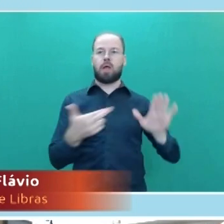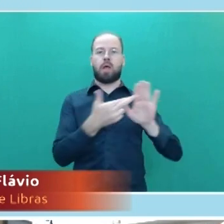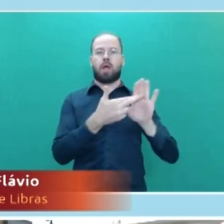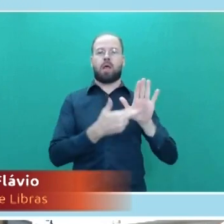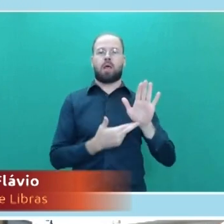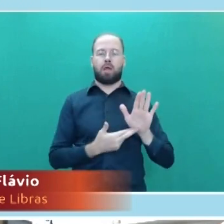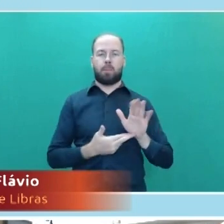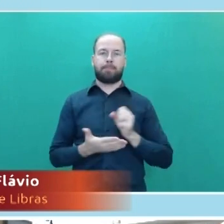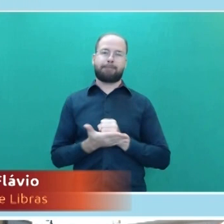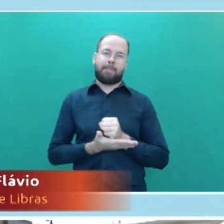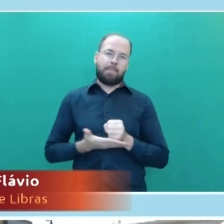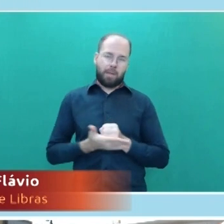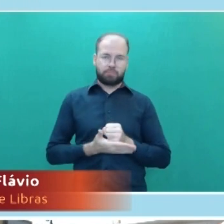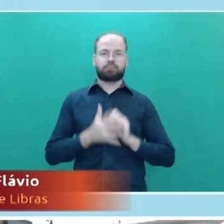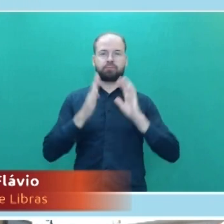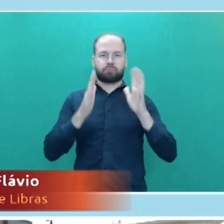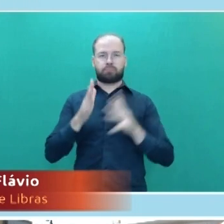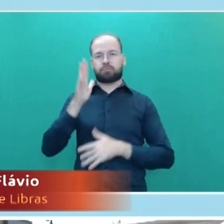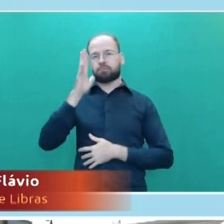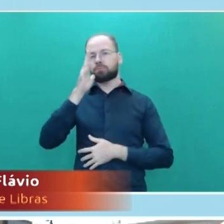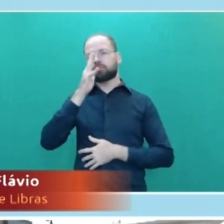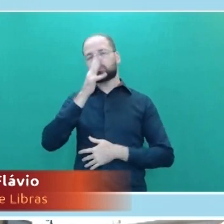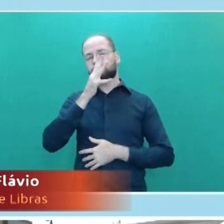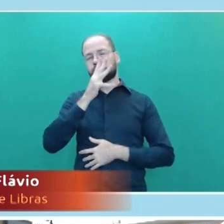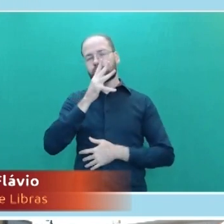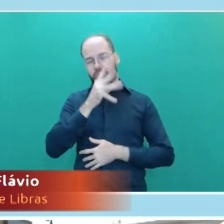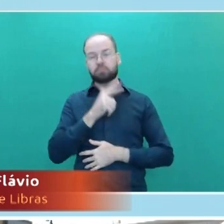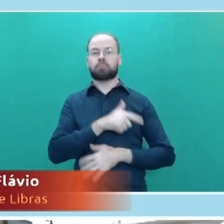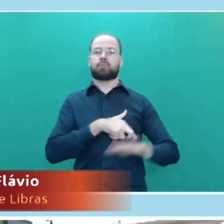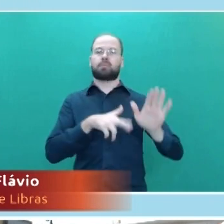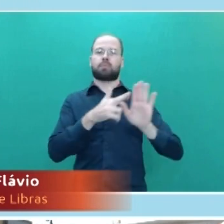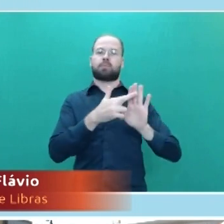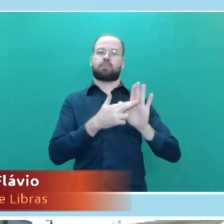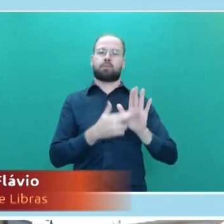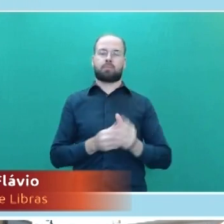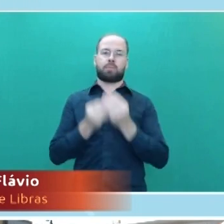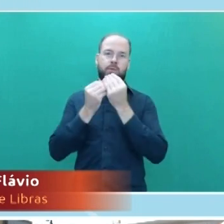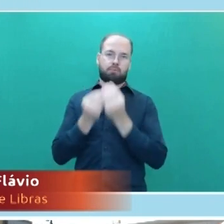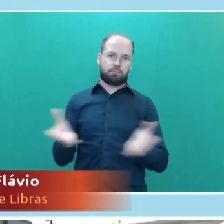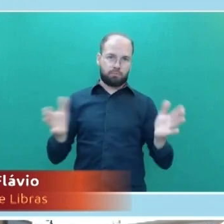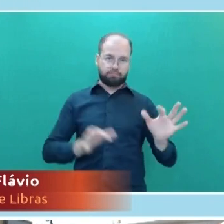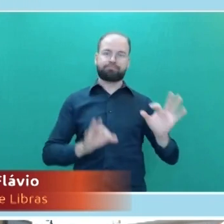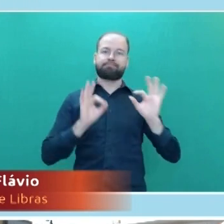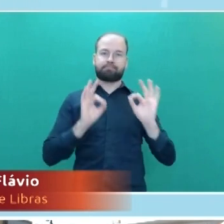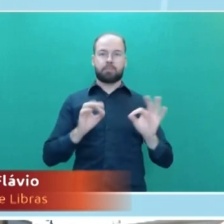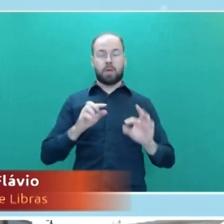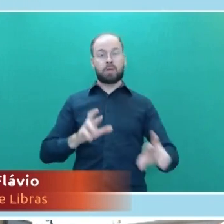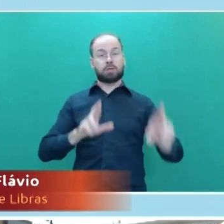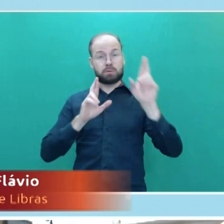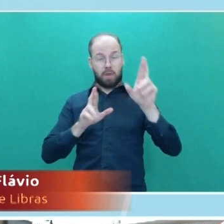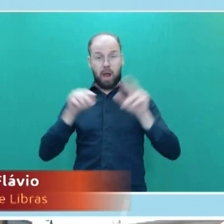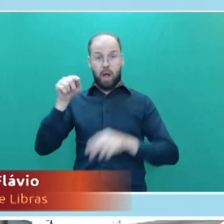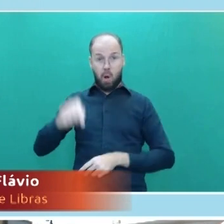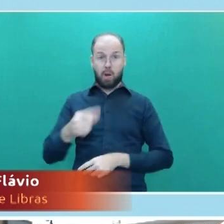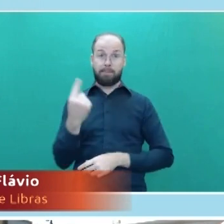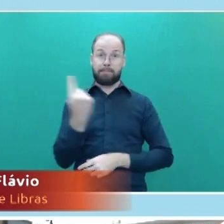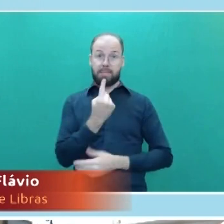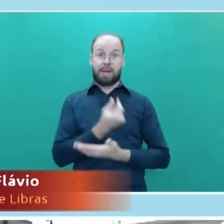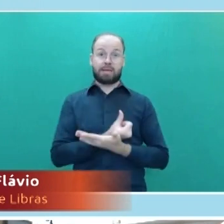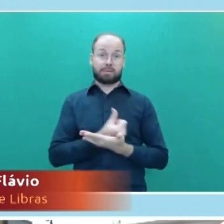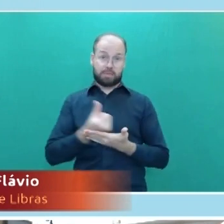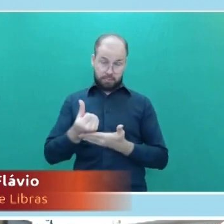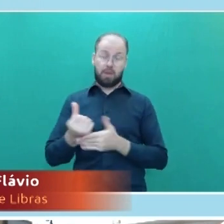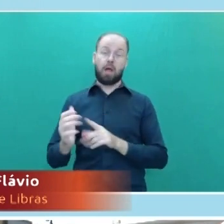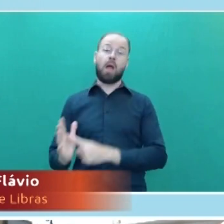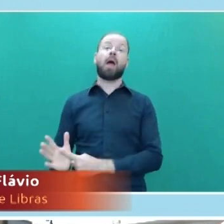já está demorando e muito para que essa regulamentação saia. Eu espero que agora, no primeiro semestre, seja apresentado pelo